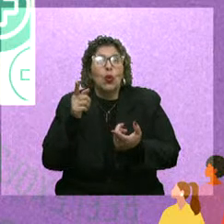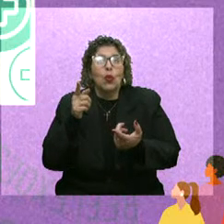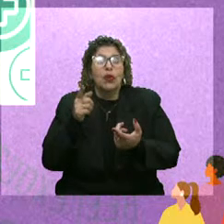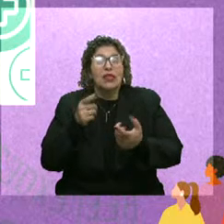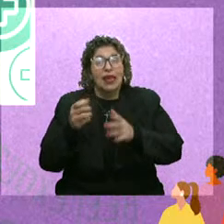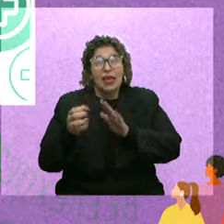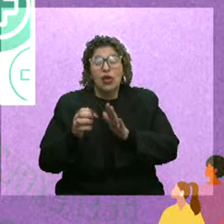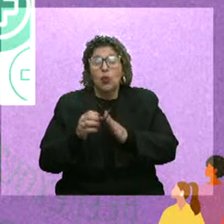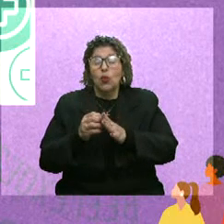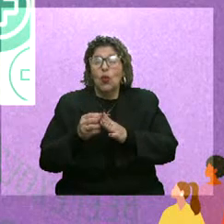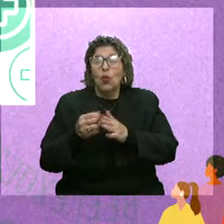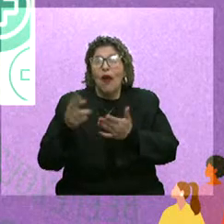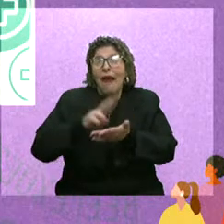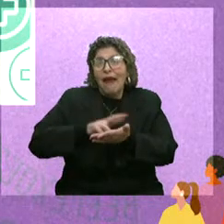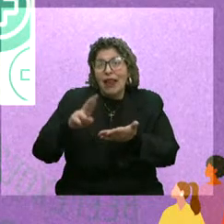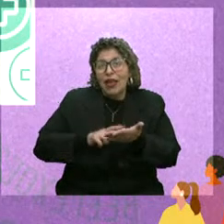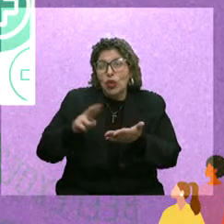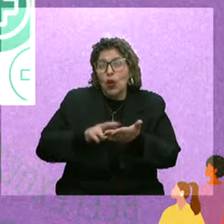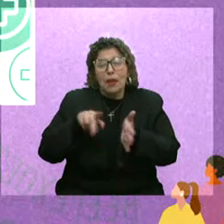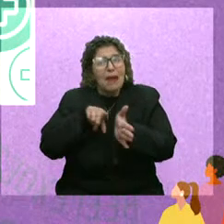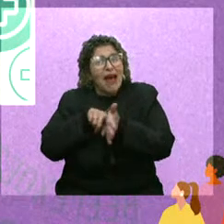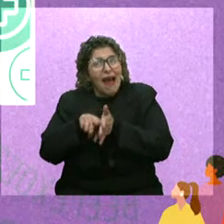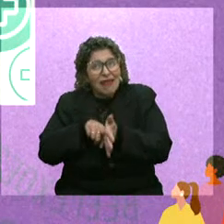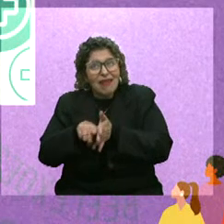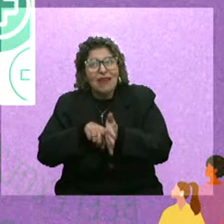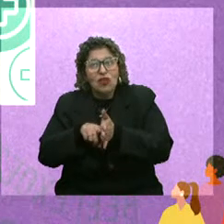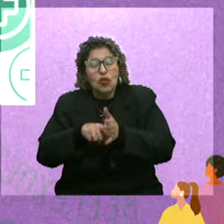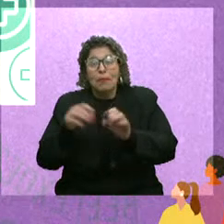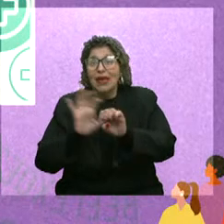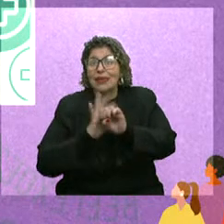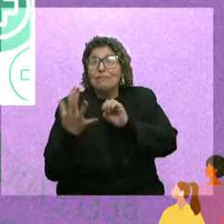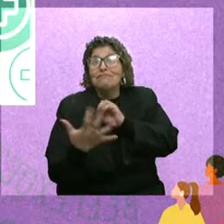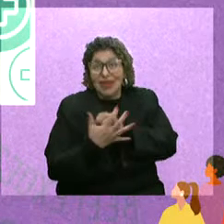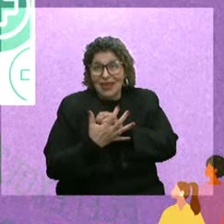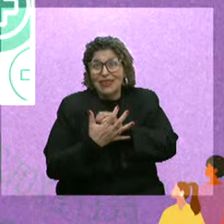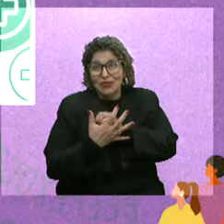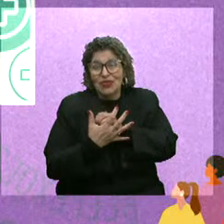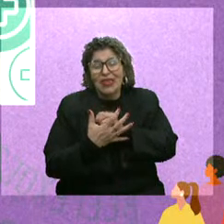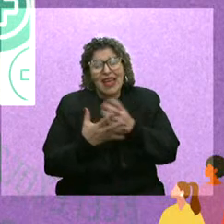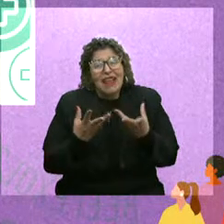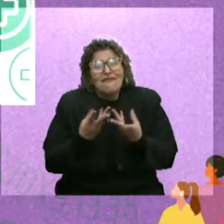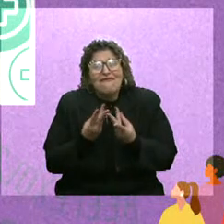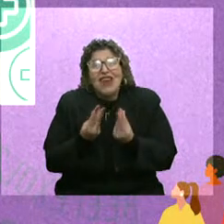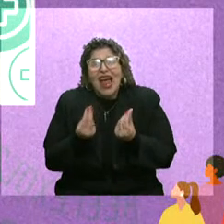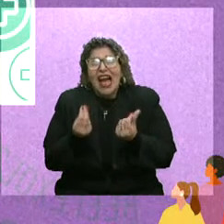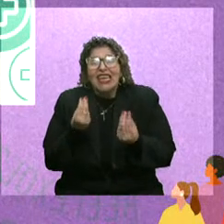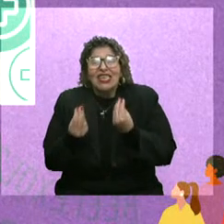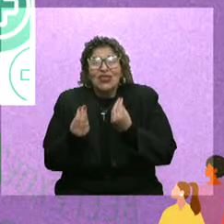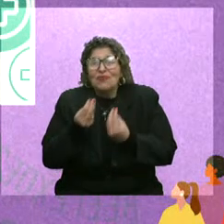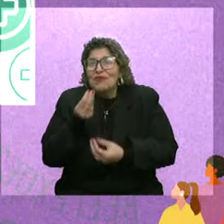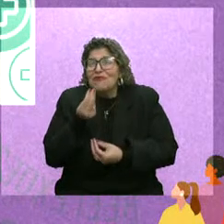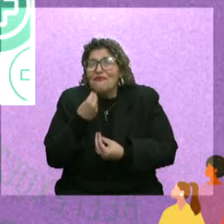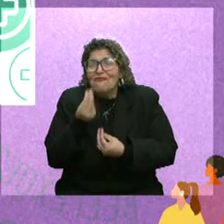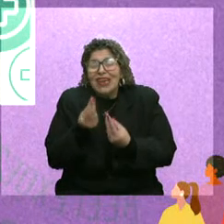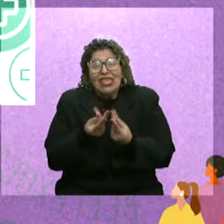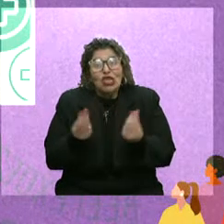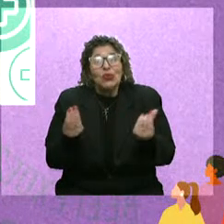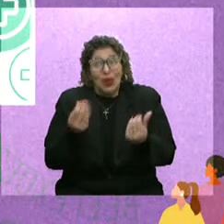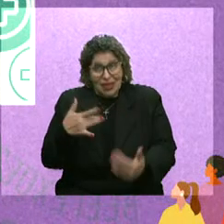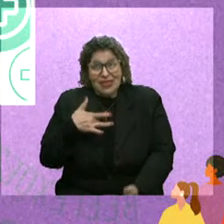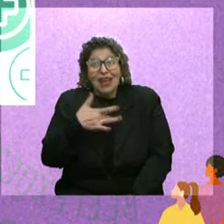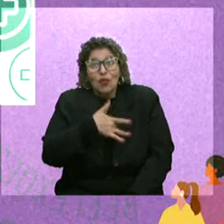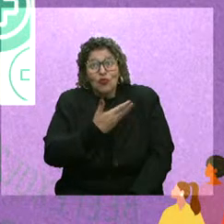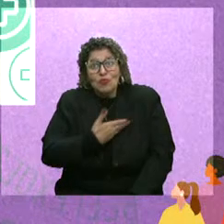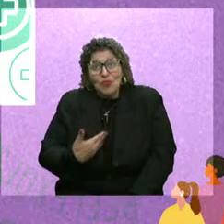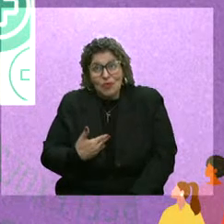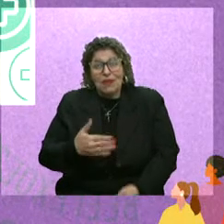no relatório muitos slides mais analíticos, mas a pandemia, ela fragilizou a saúde pública. Eles vão trazer isso